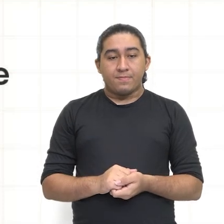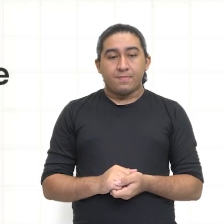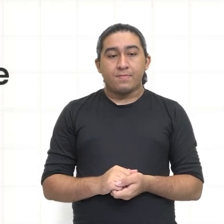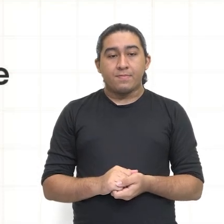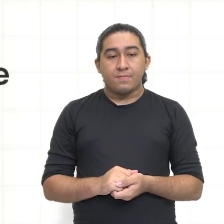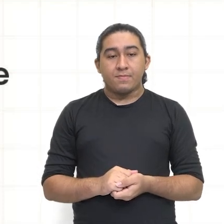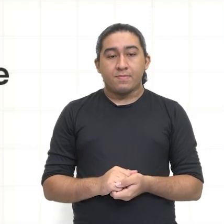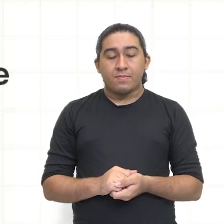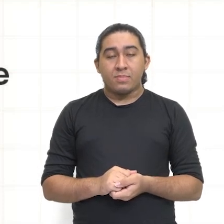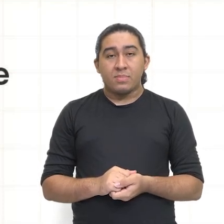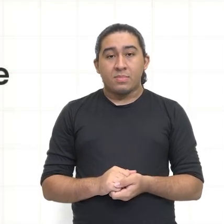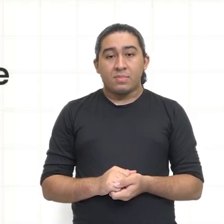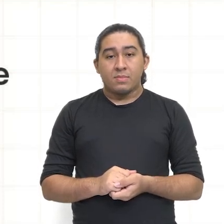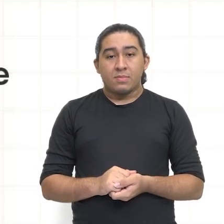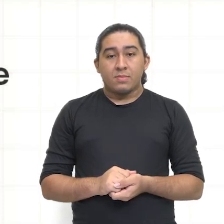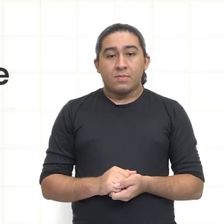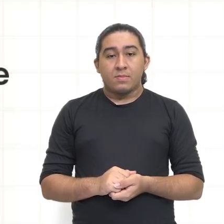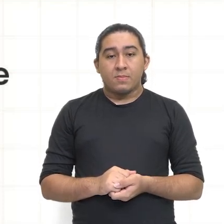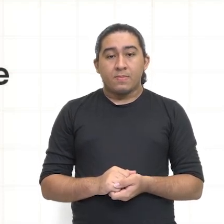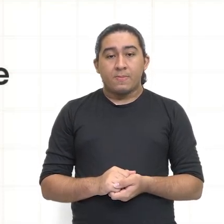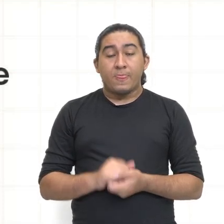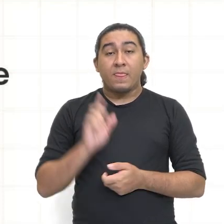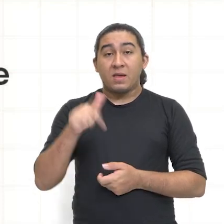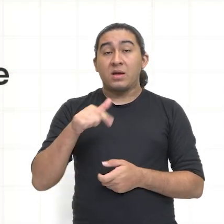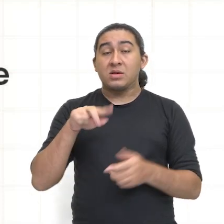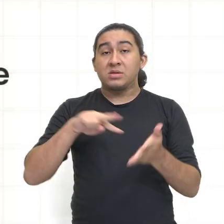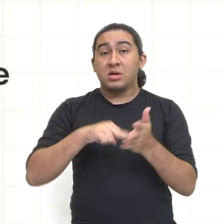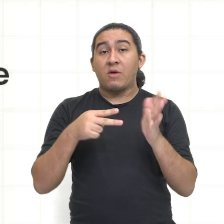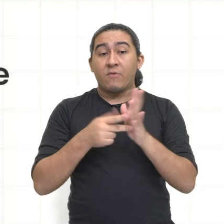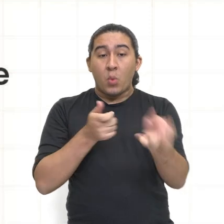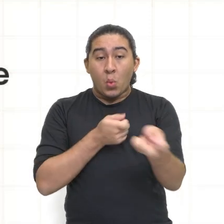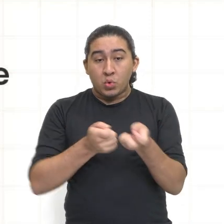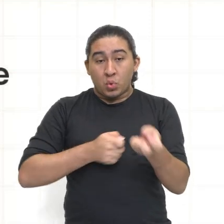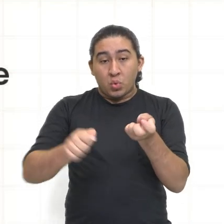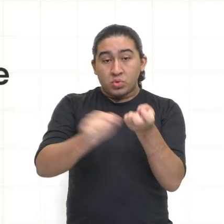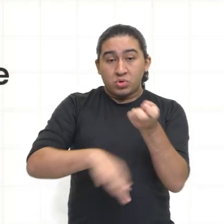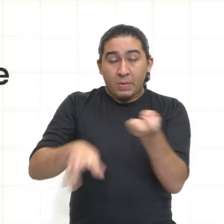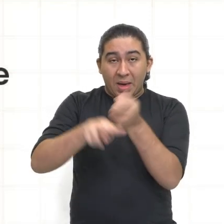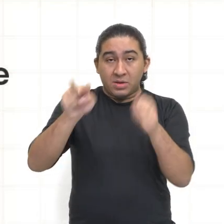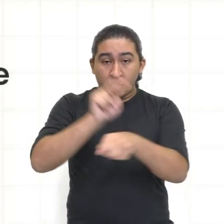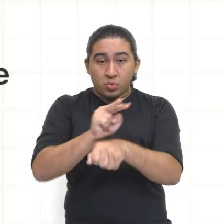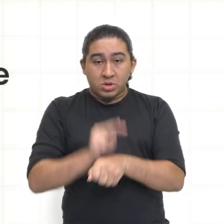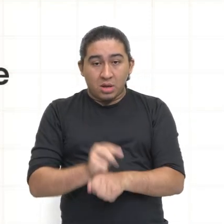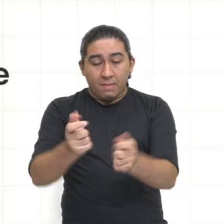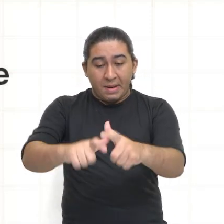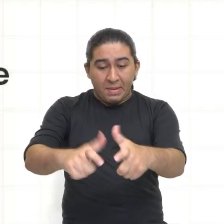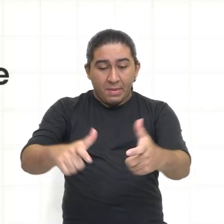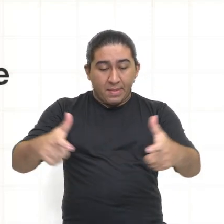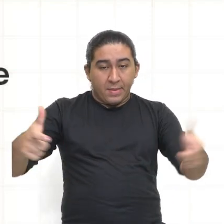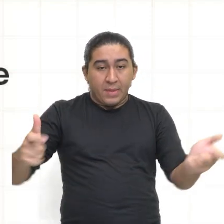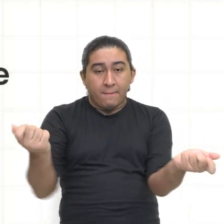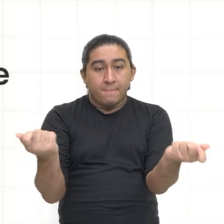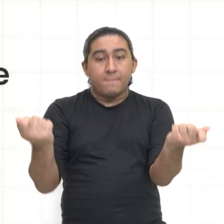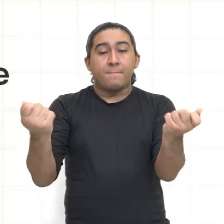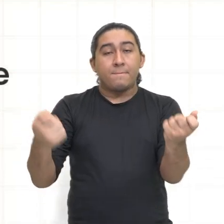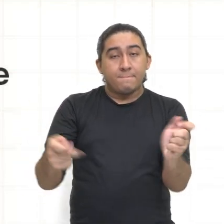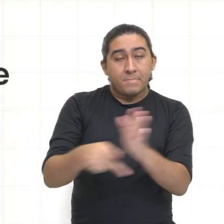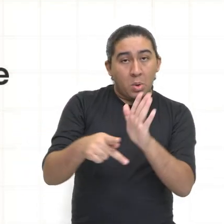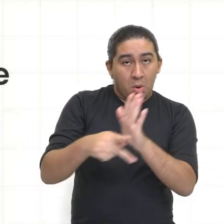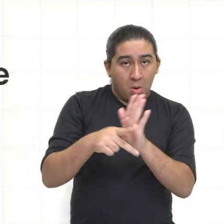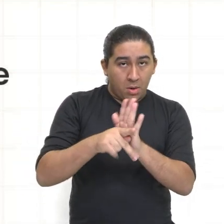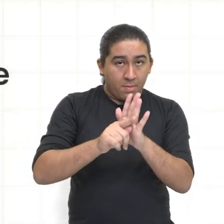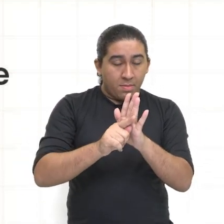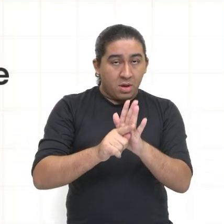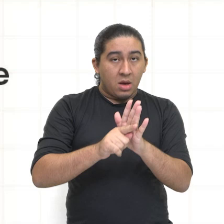ato patriótico? Uma expansão dos poderes de vigilância e investigação das agências de